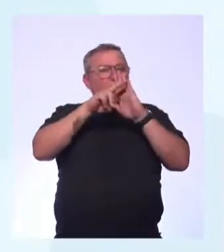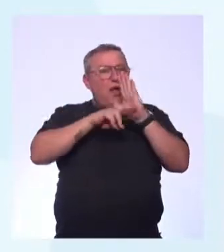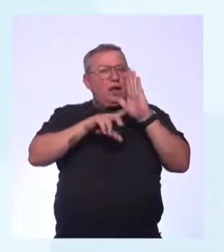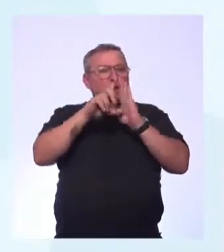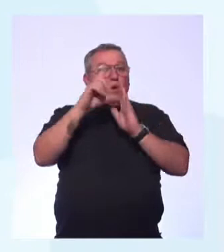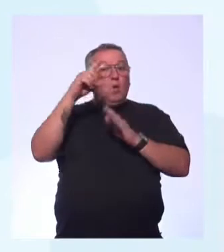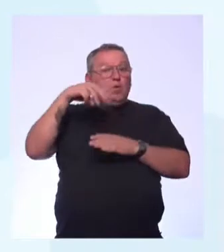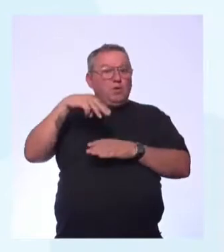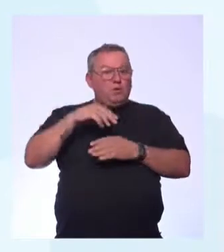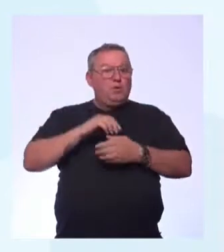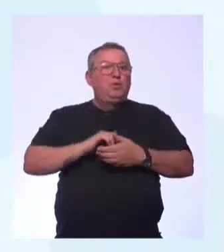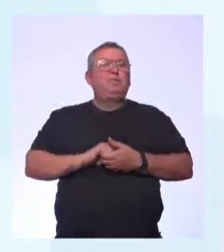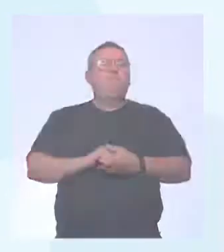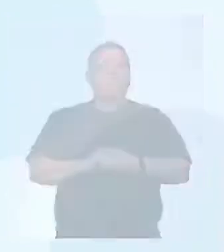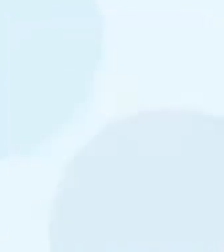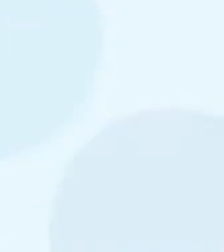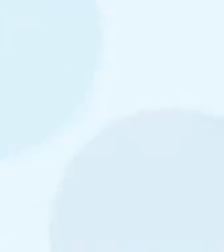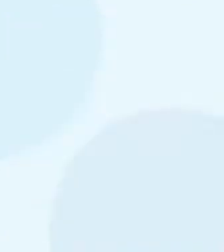1 minuto.